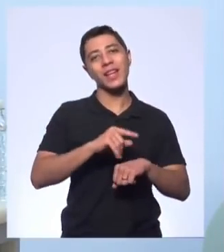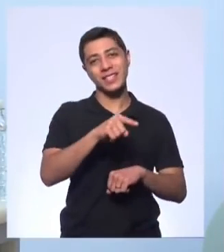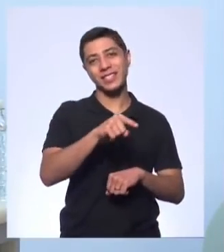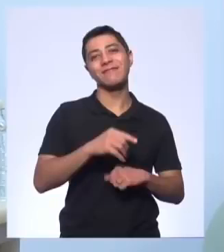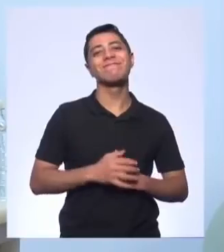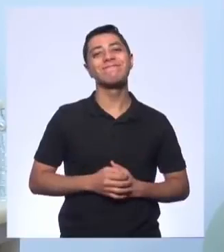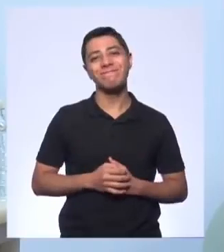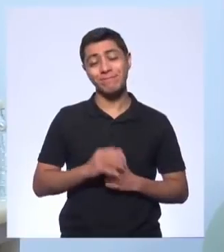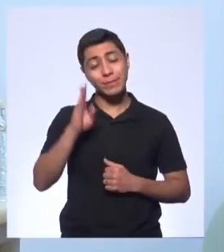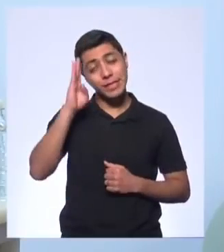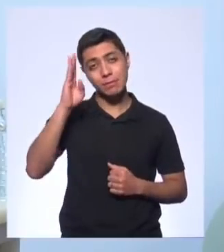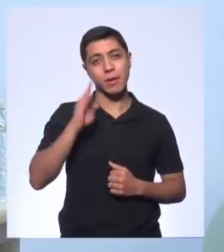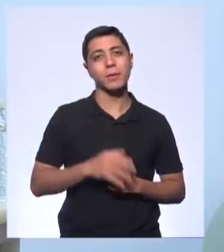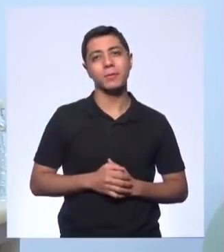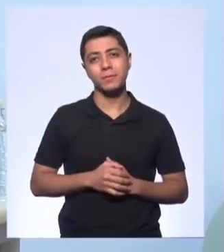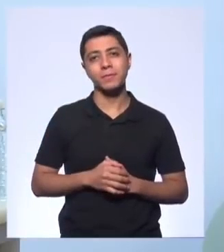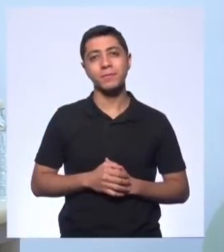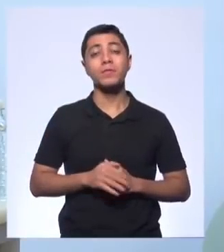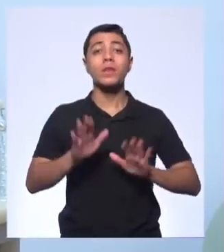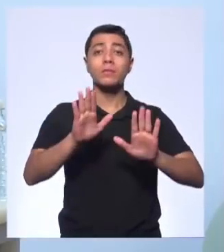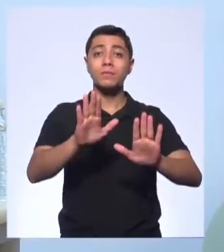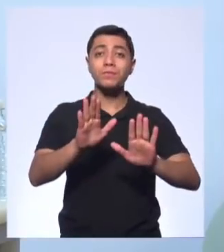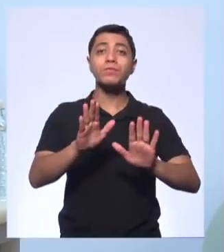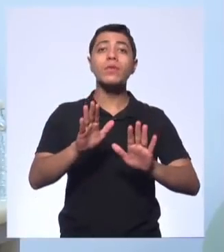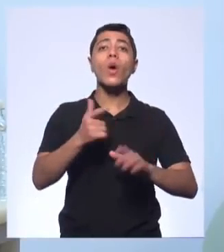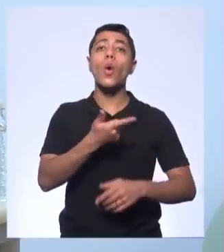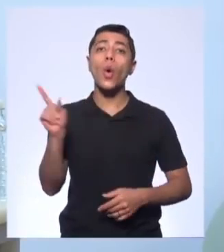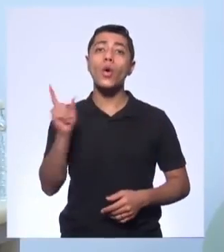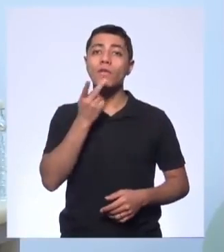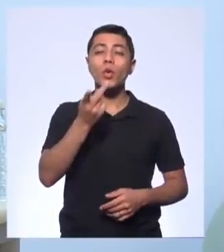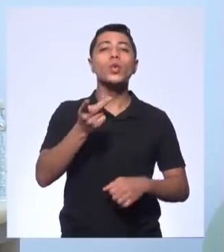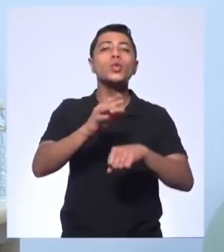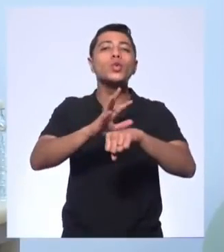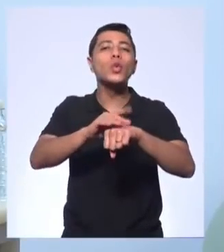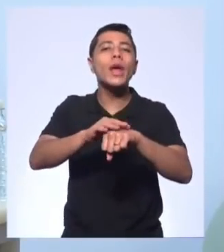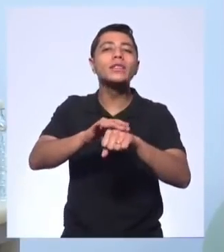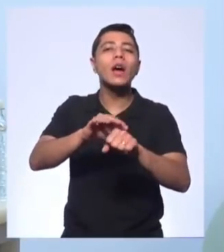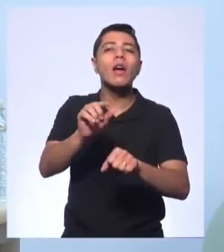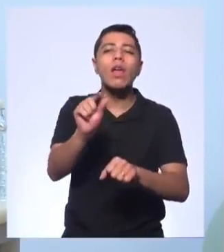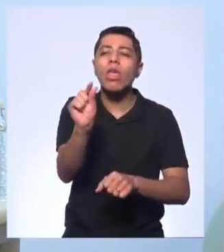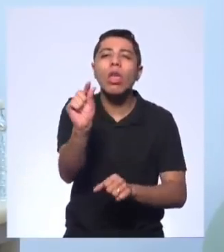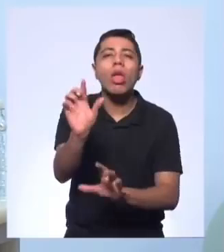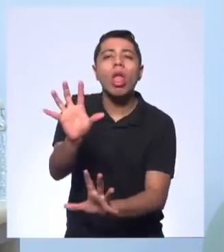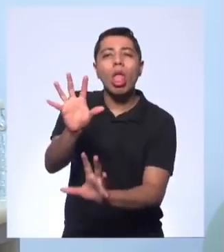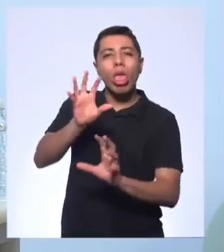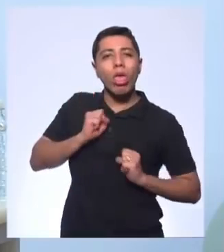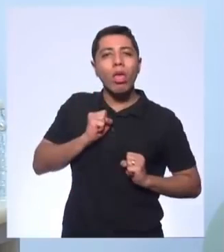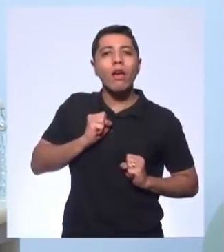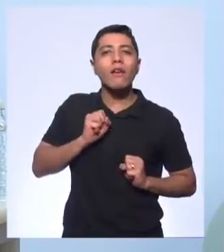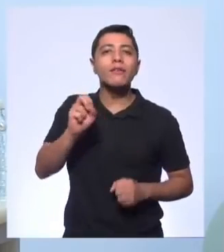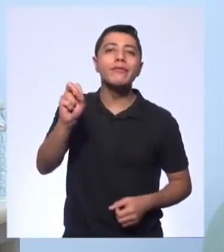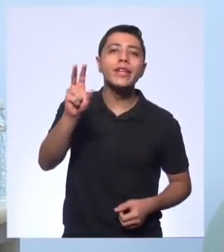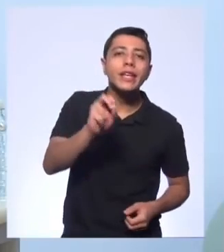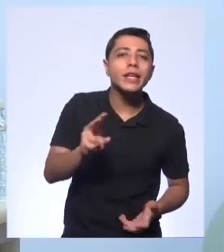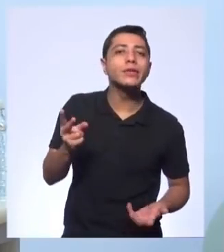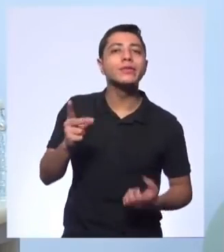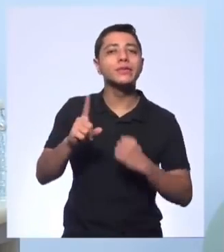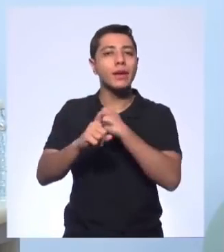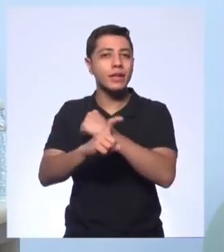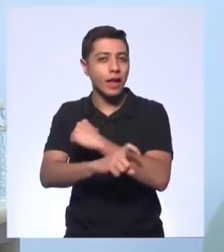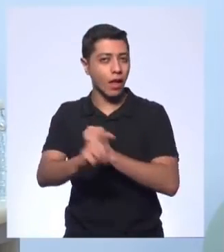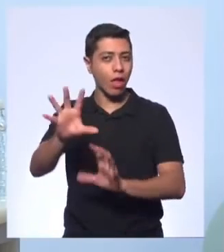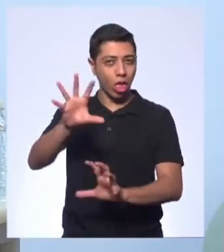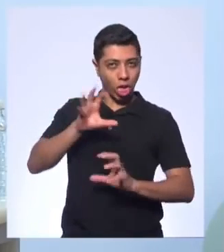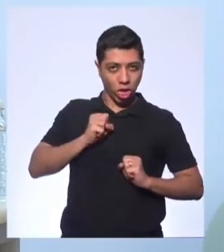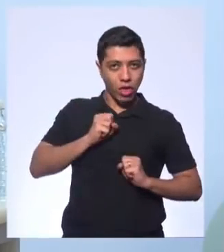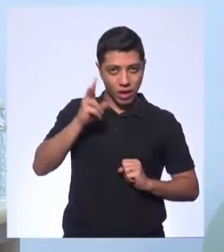presentes aí nesses países. Em contrapartida, quando a gente fala das doenças infecto-contagiosas, grande número de mortes